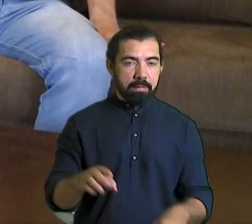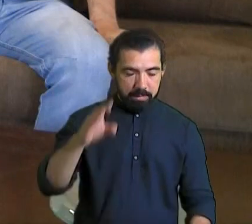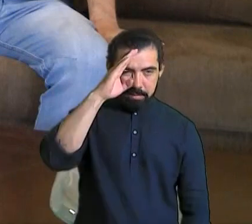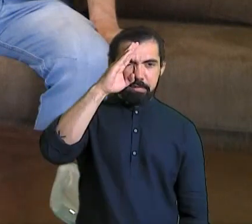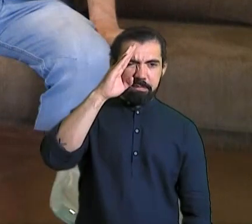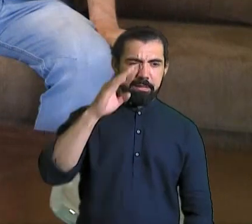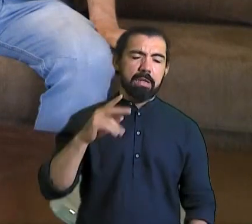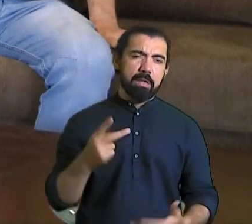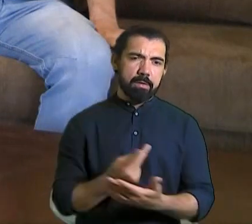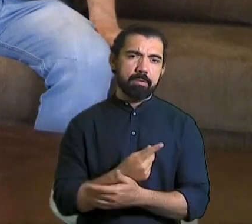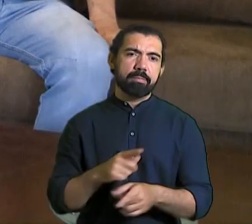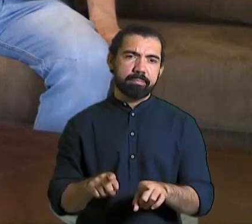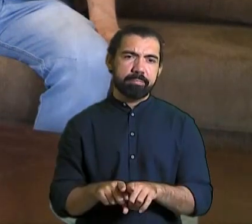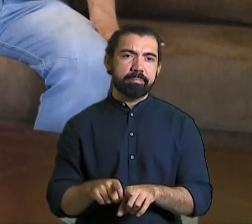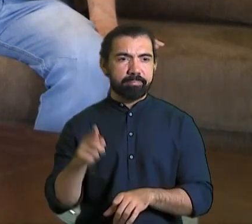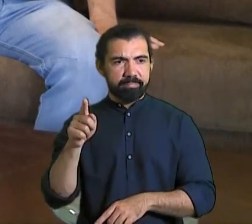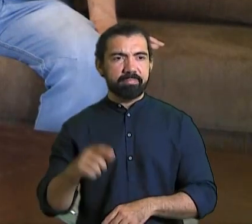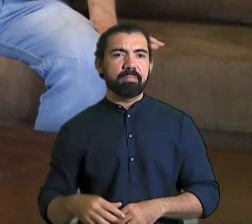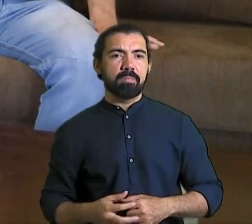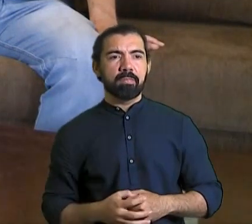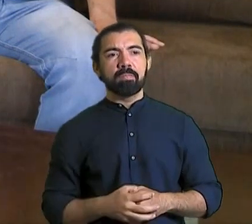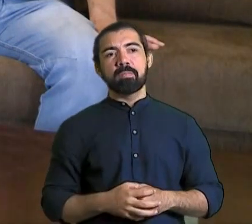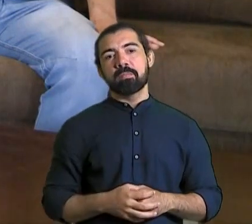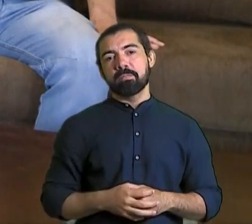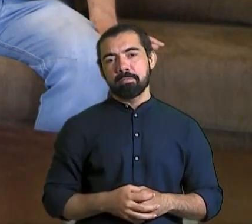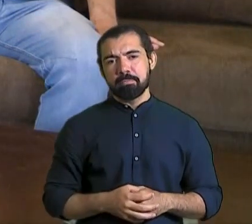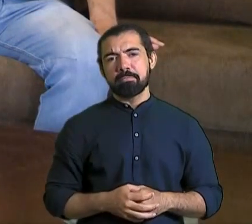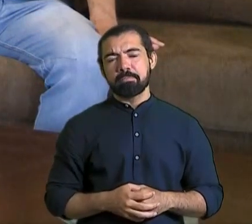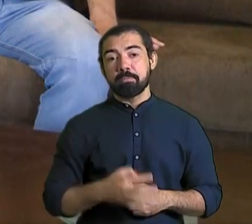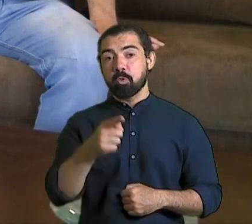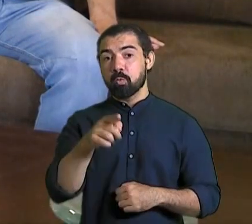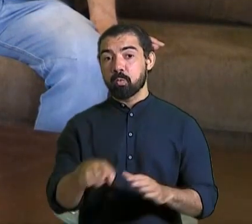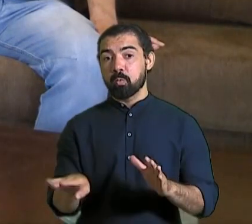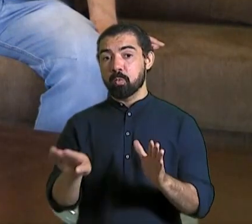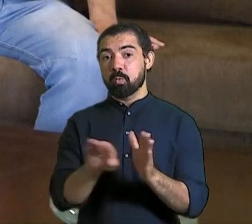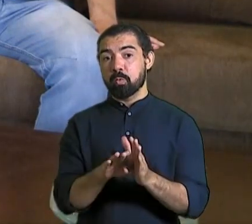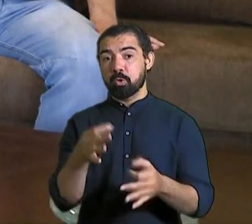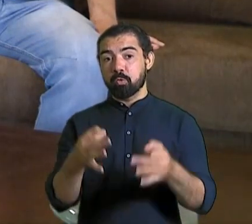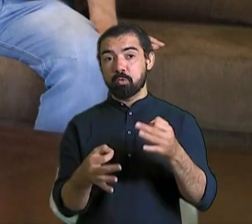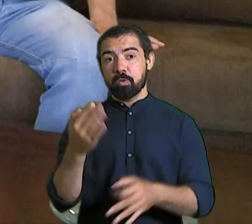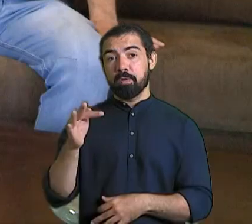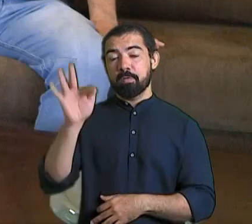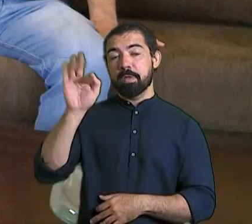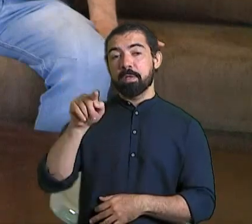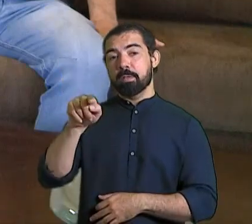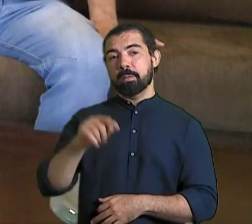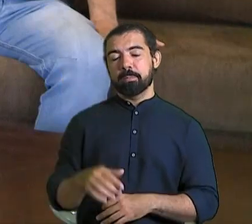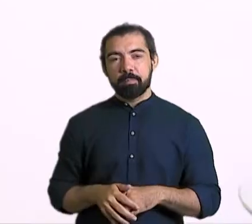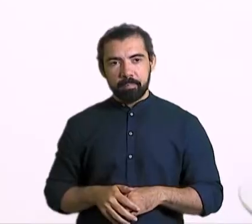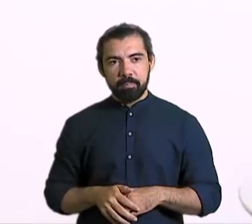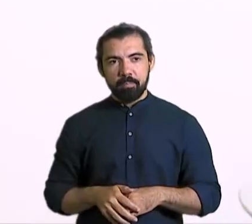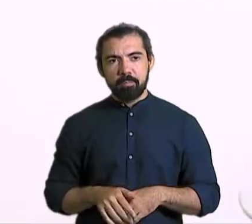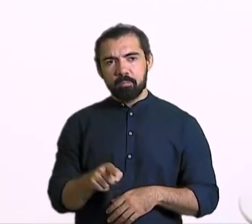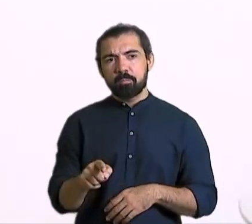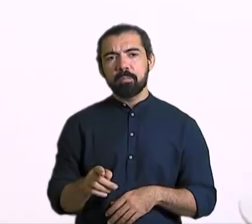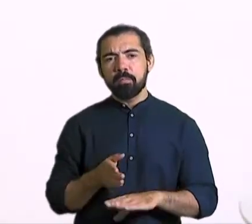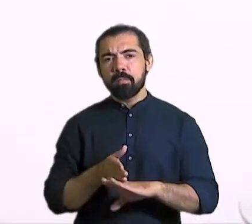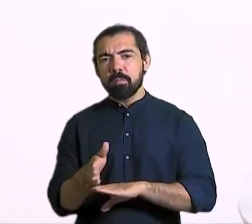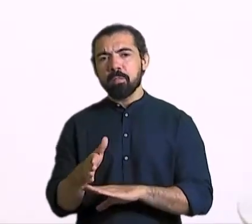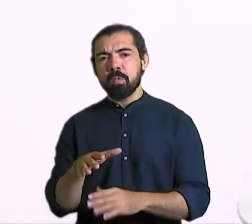vezes até cortava a testa da gente. E a sua chegada na Justiça Federal? Você foi para qual